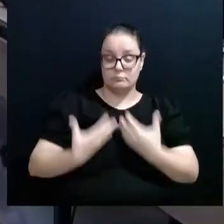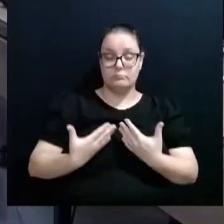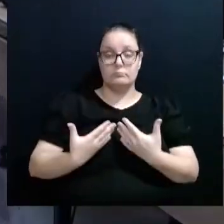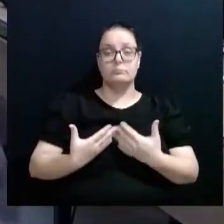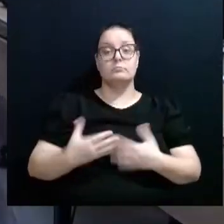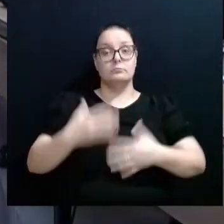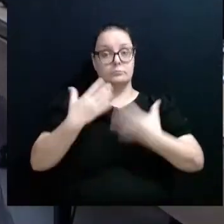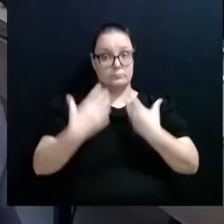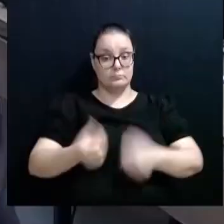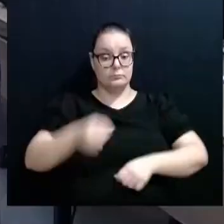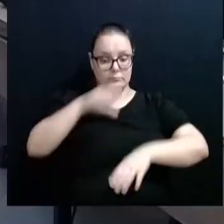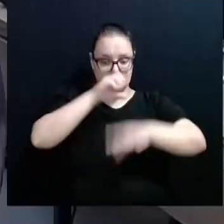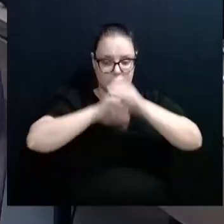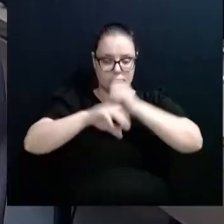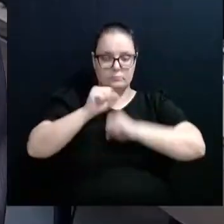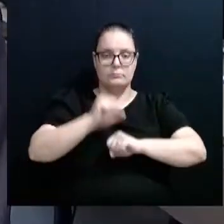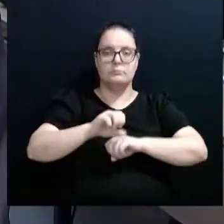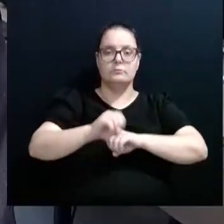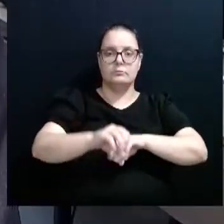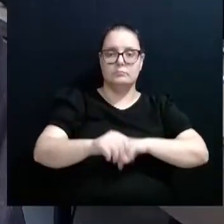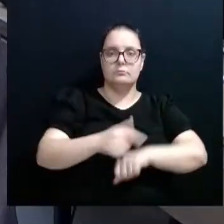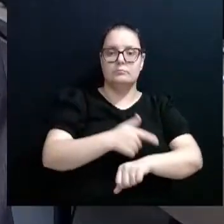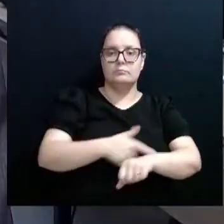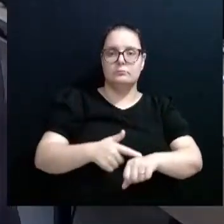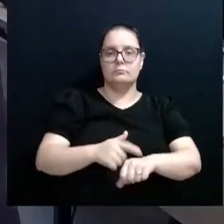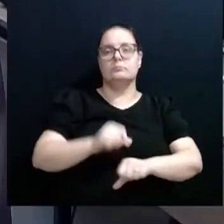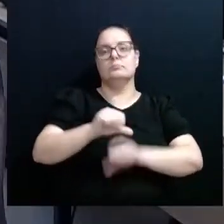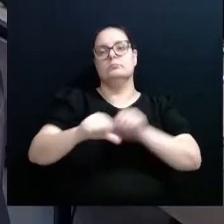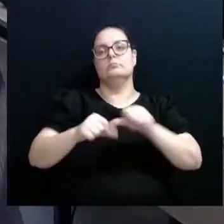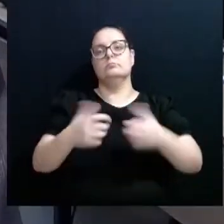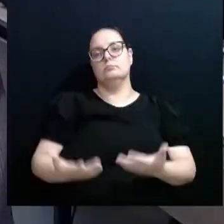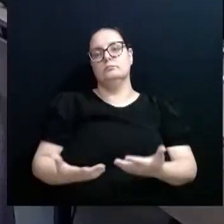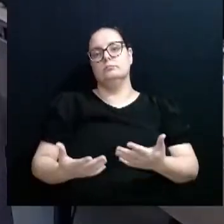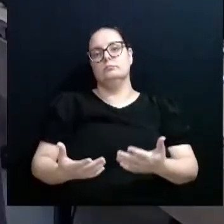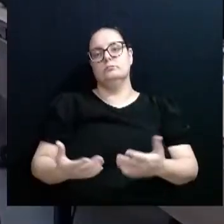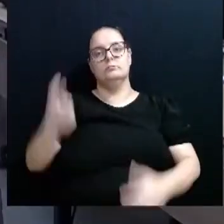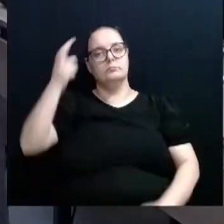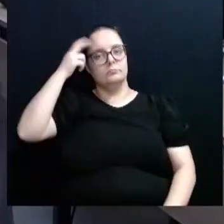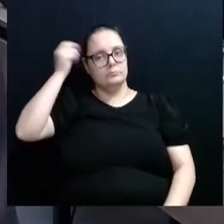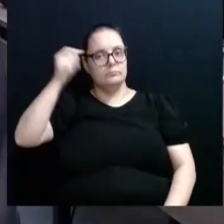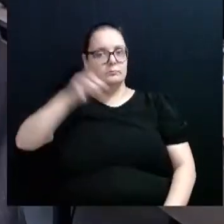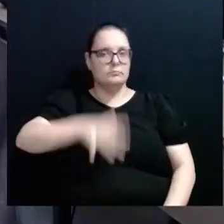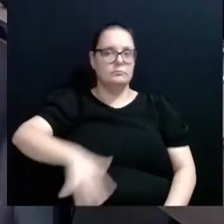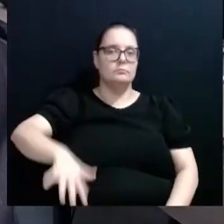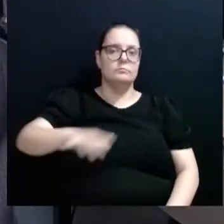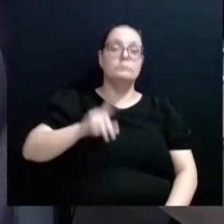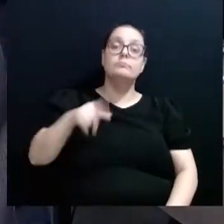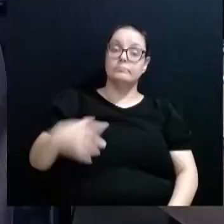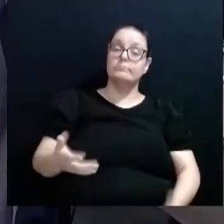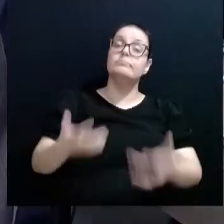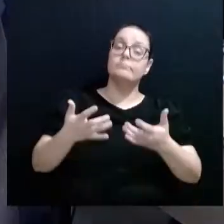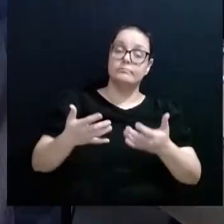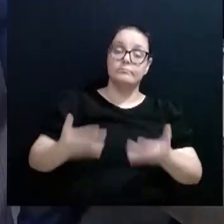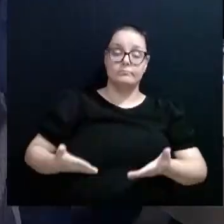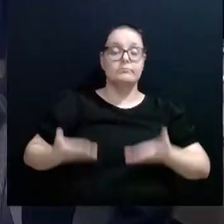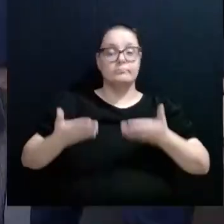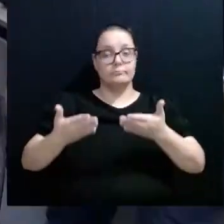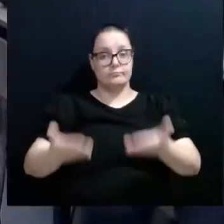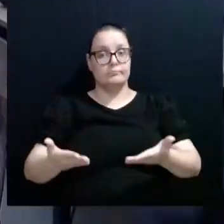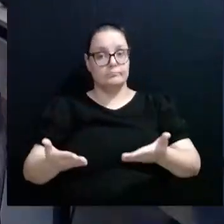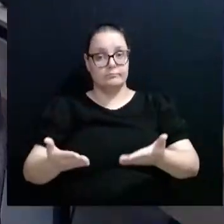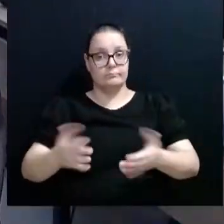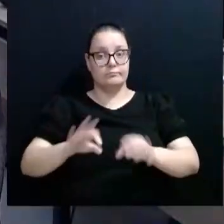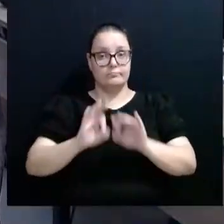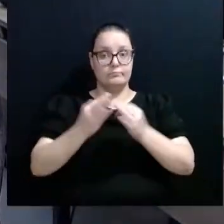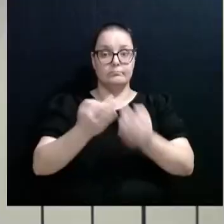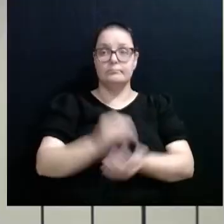você faz uma transformação cultural naquele lugar, naquela região. E é isso que nós queremos proporcionar para essas famílias.